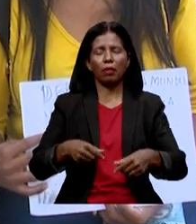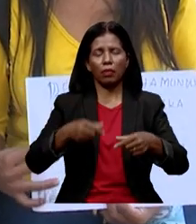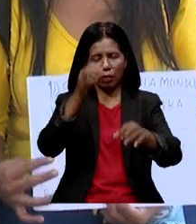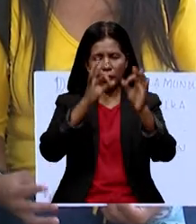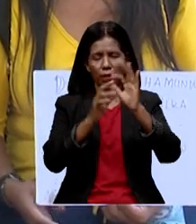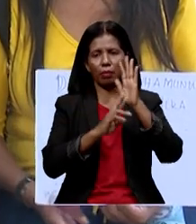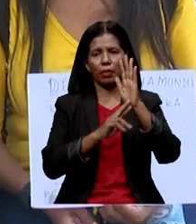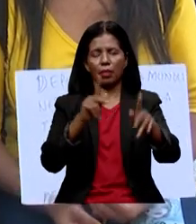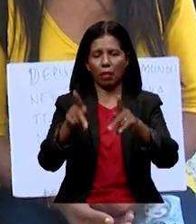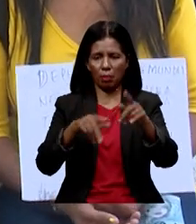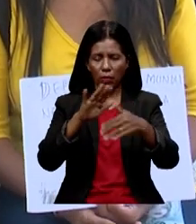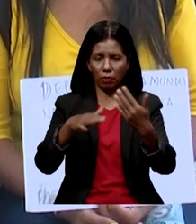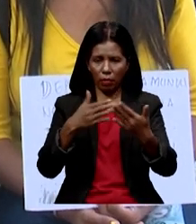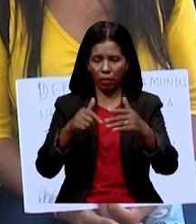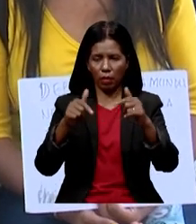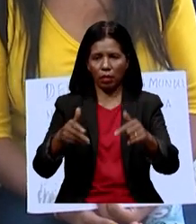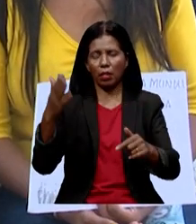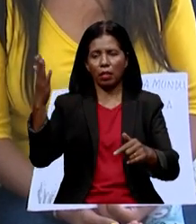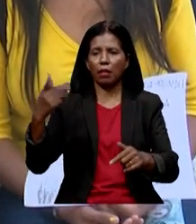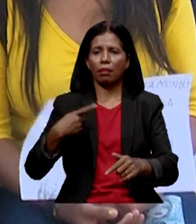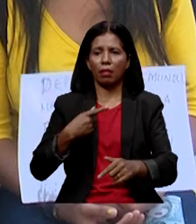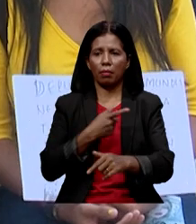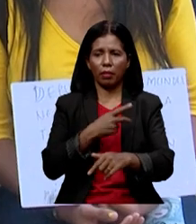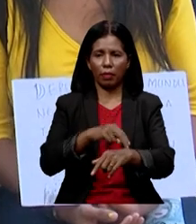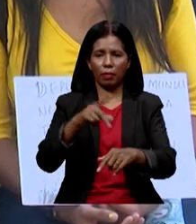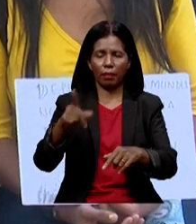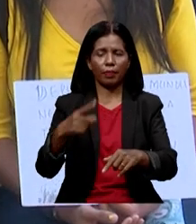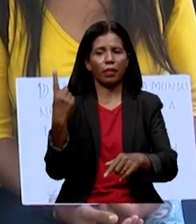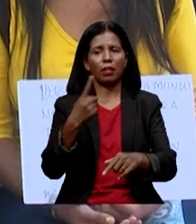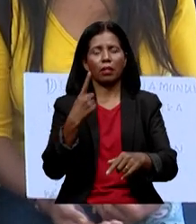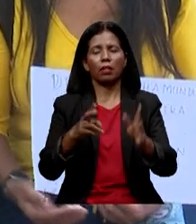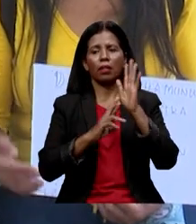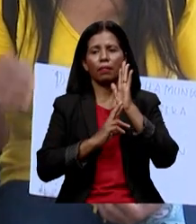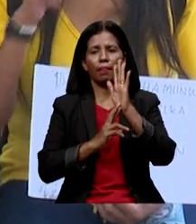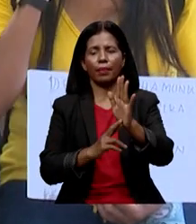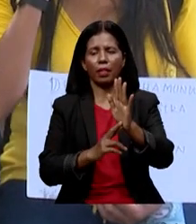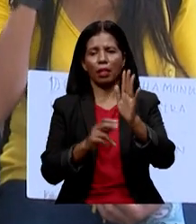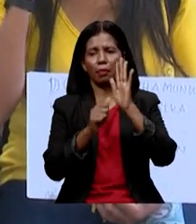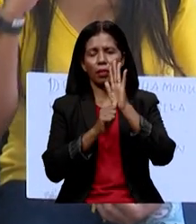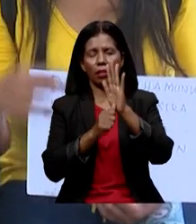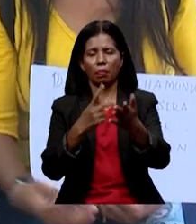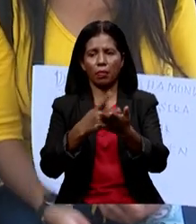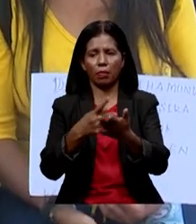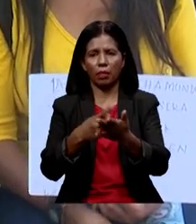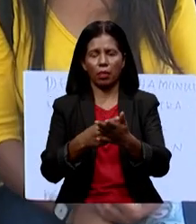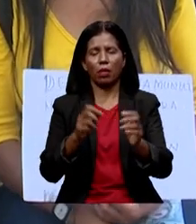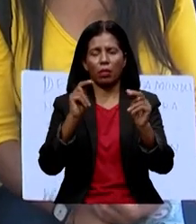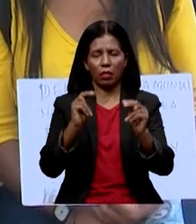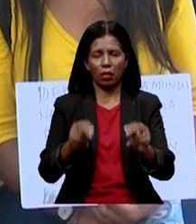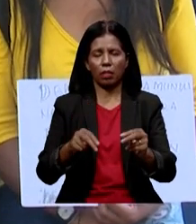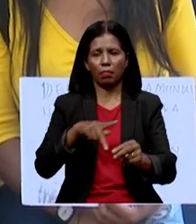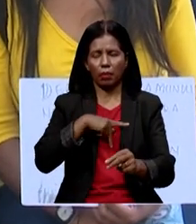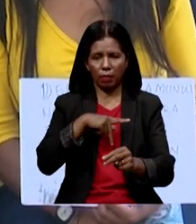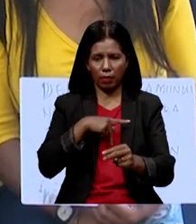ne. E a uma fucum, Parlamento Nacional, ne na fatin representa apresenta proposta nebe ho interesse privado